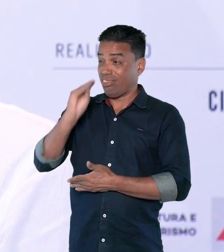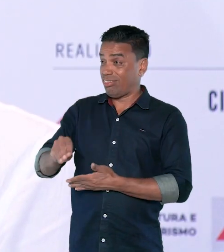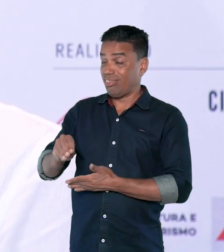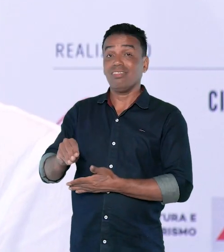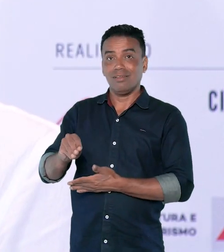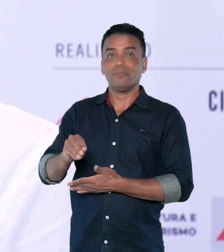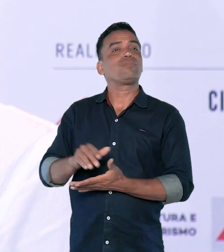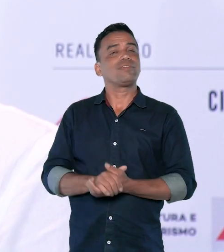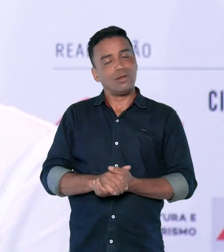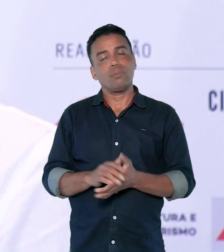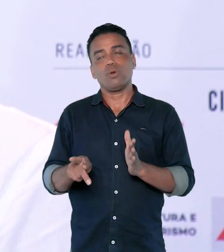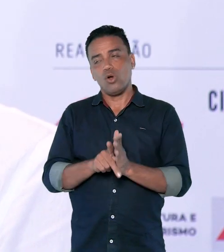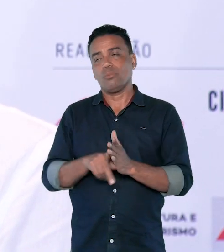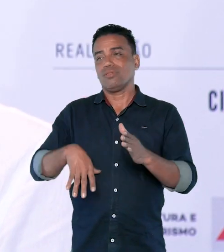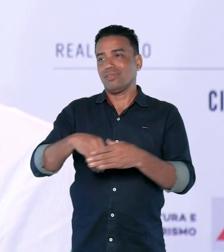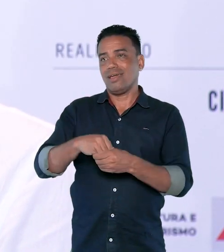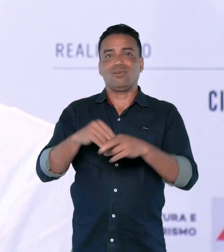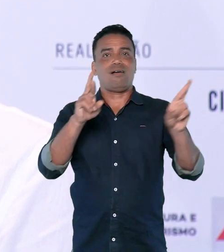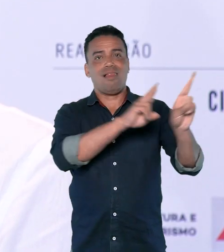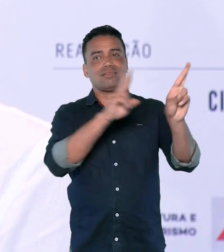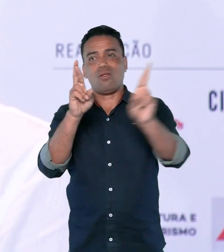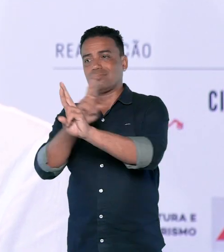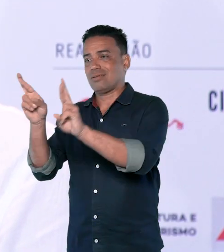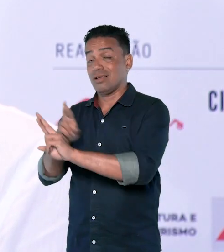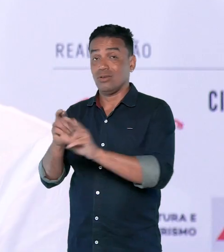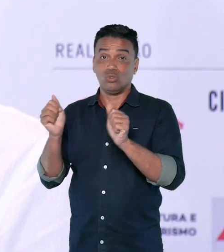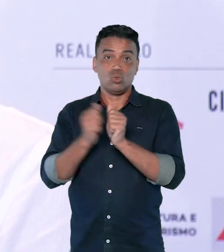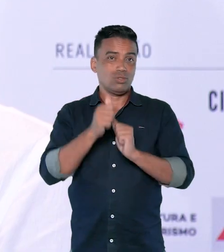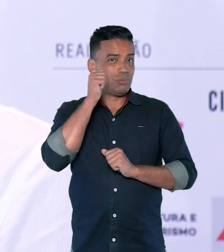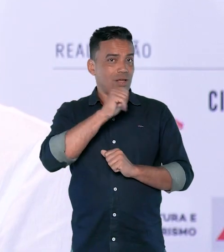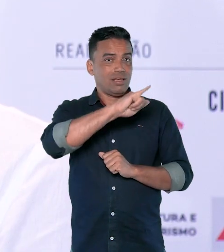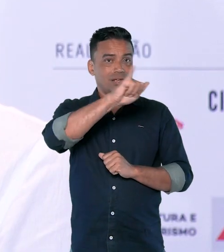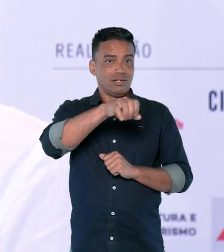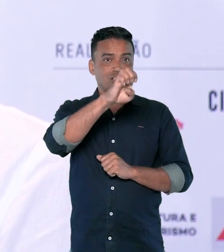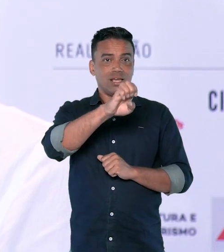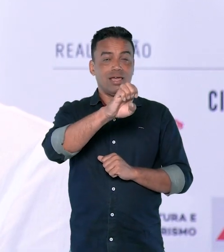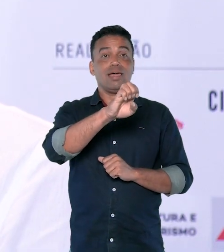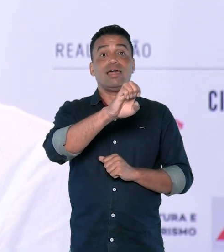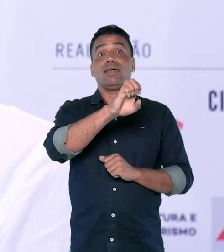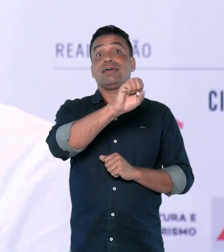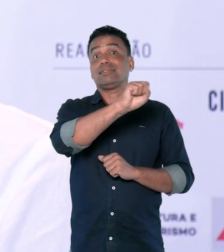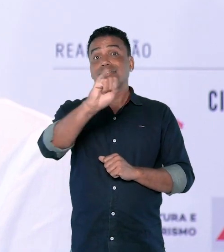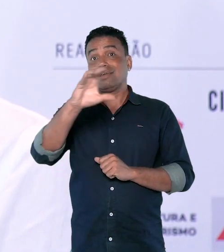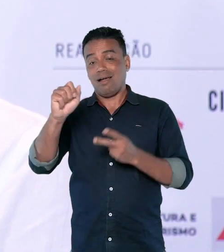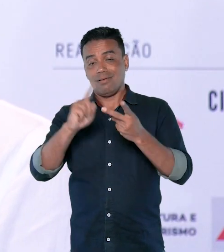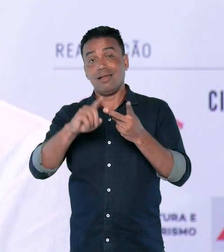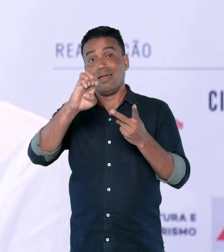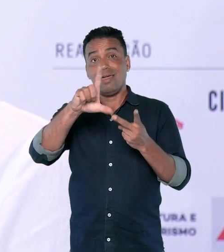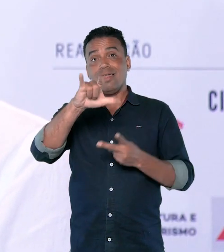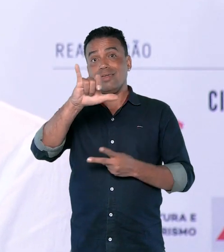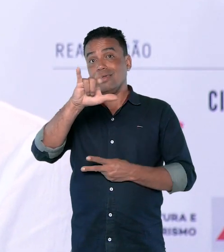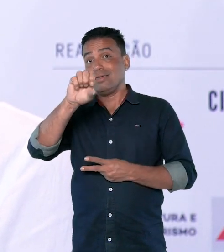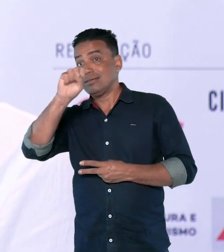E vai se auto-sabotando nas relações, né? Tanto com a Jéssica, depois com a Elisa, vai se auto-sabotando com